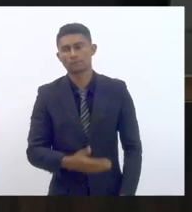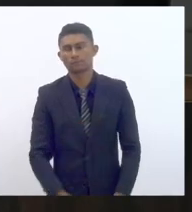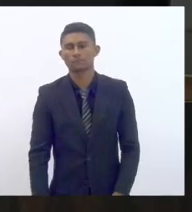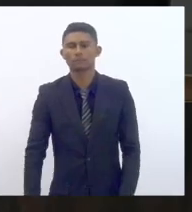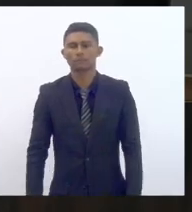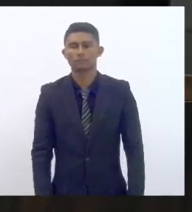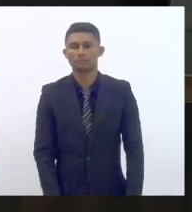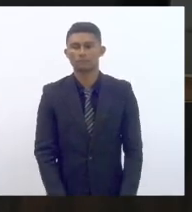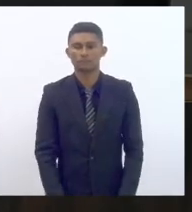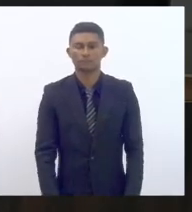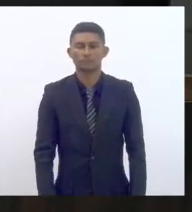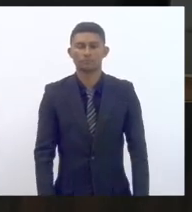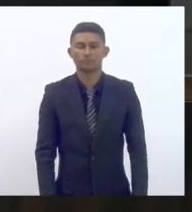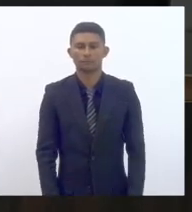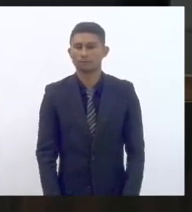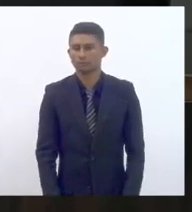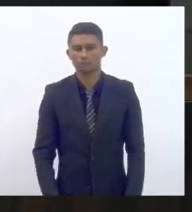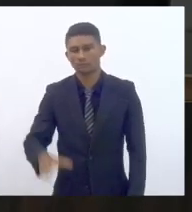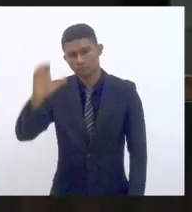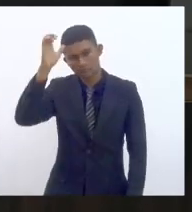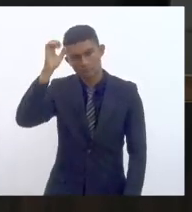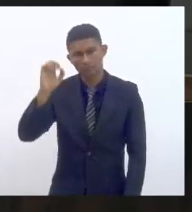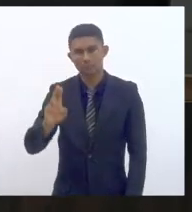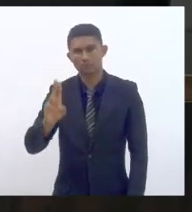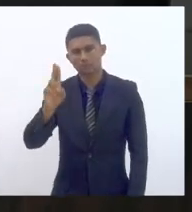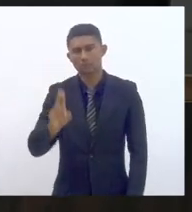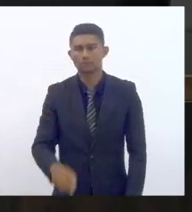Samuel Malafaia. Deputada Tia Ju.